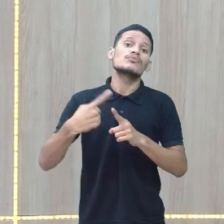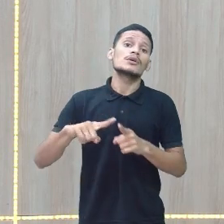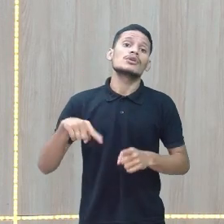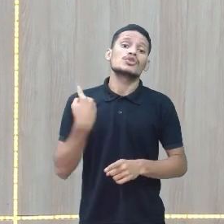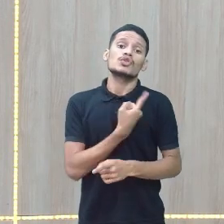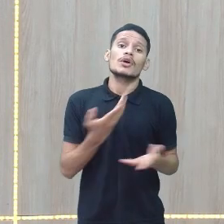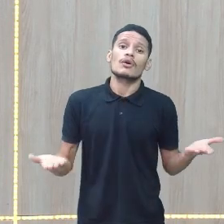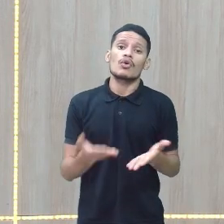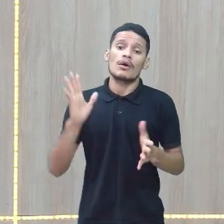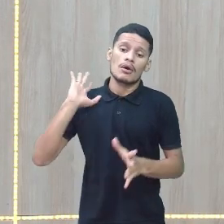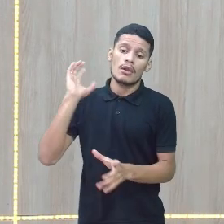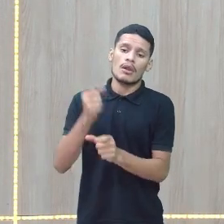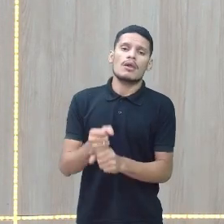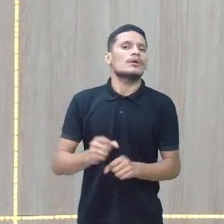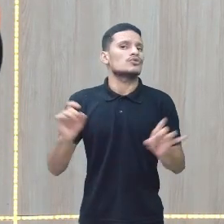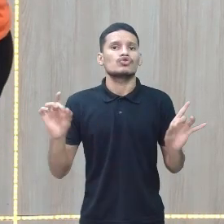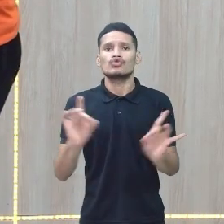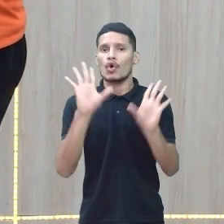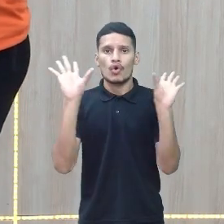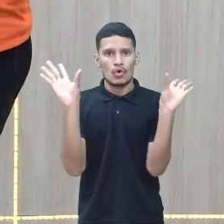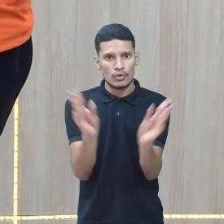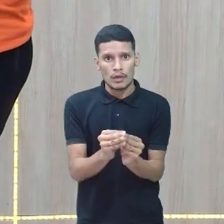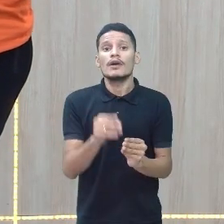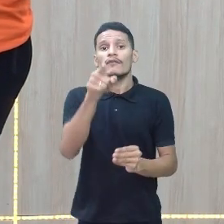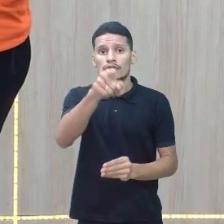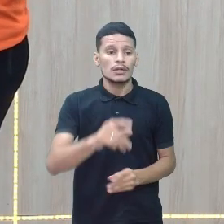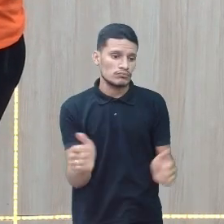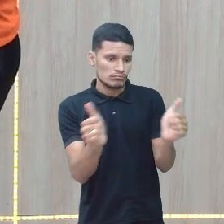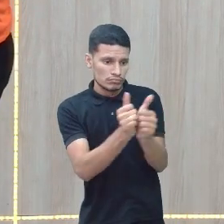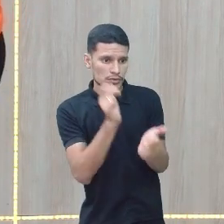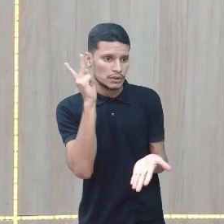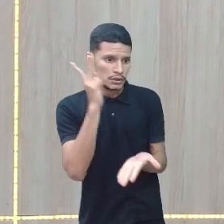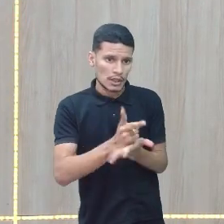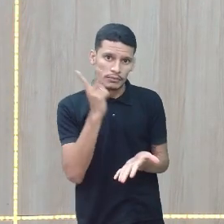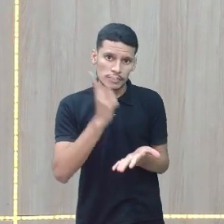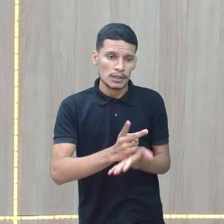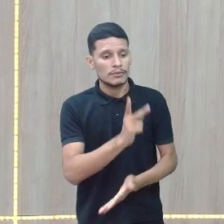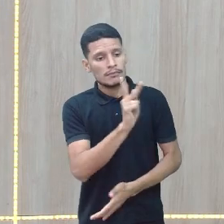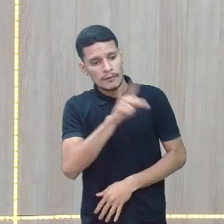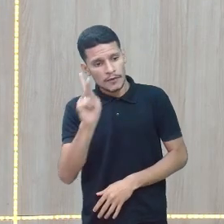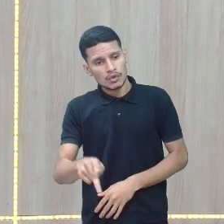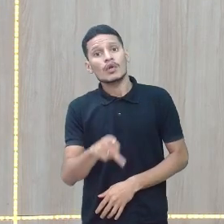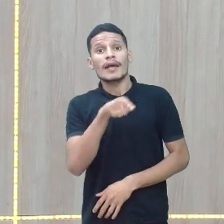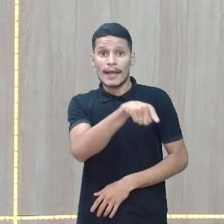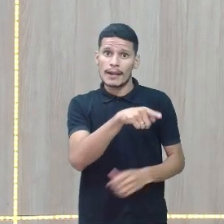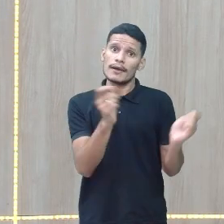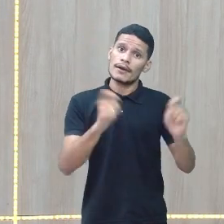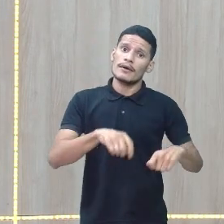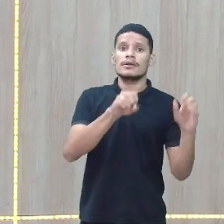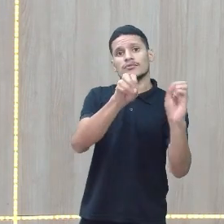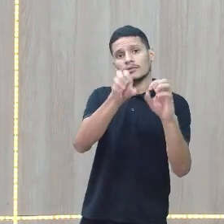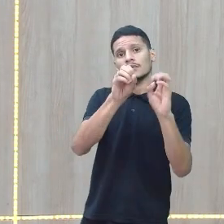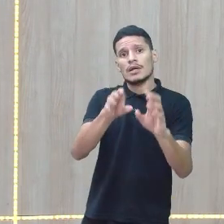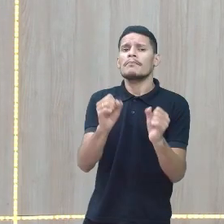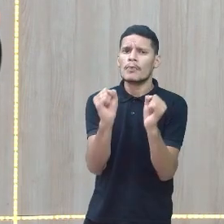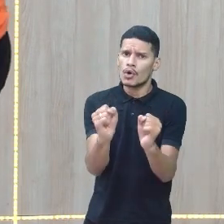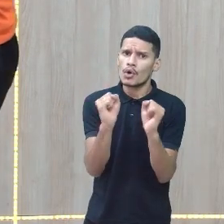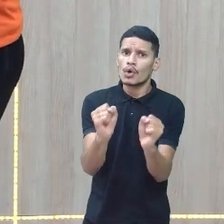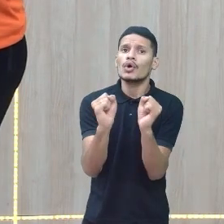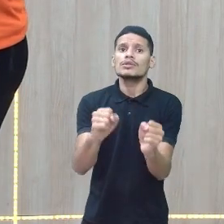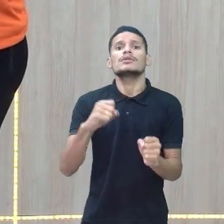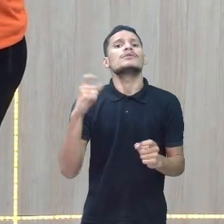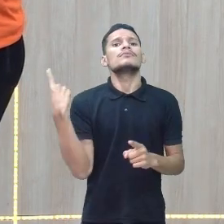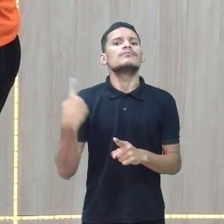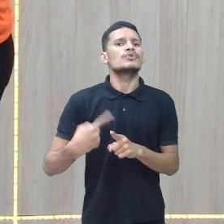Vocês estão diretamente com a professora de vocês. E ela pode ter ensinado para vocês que se